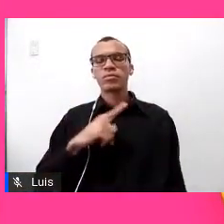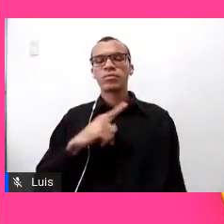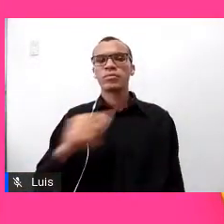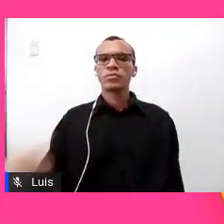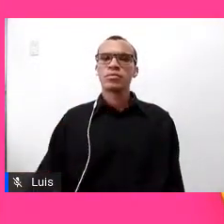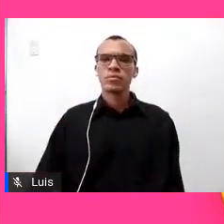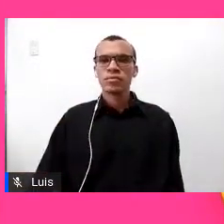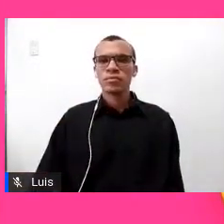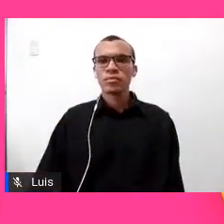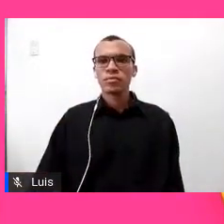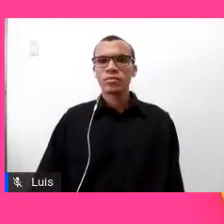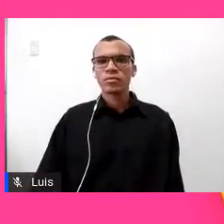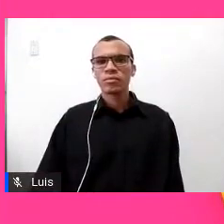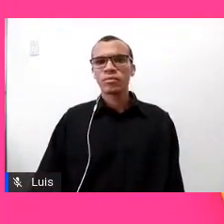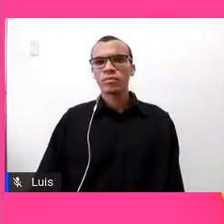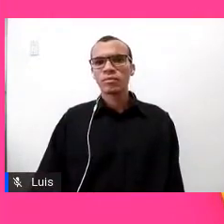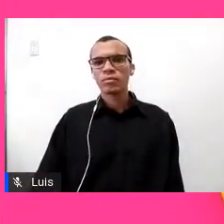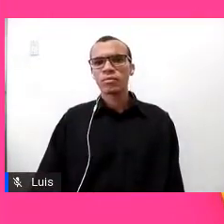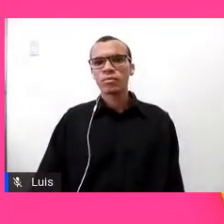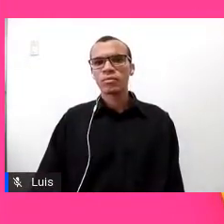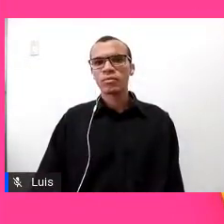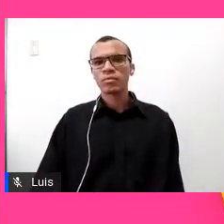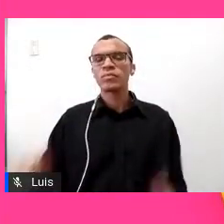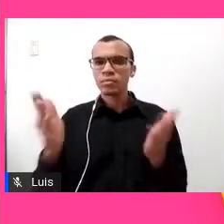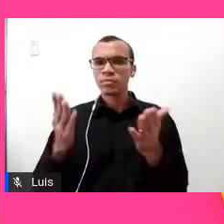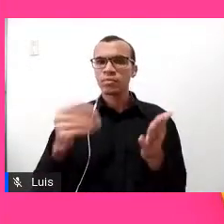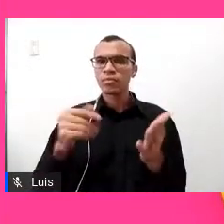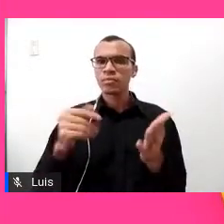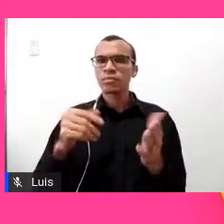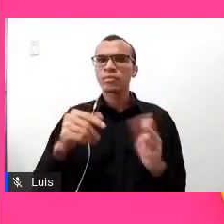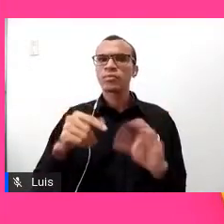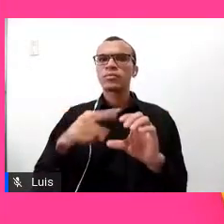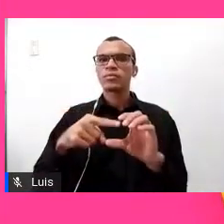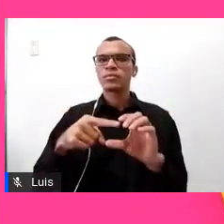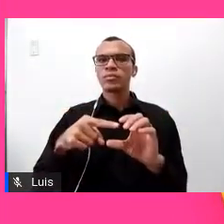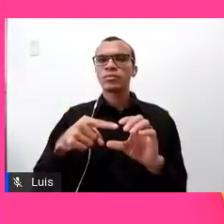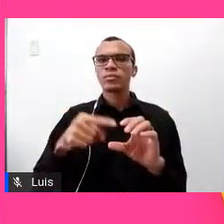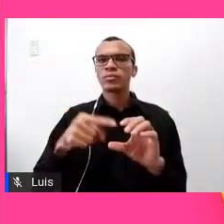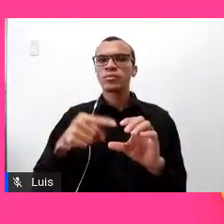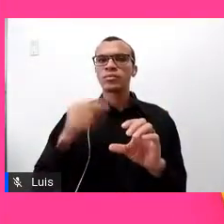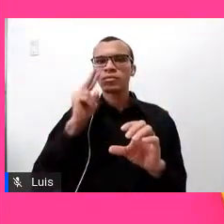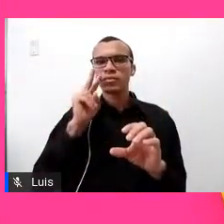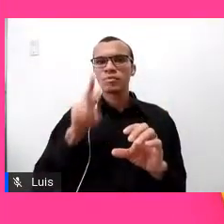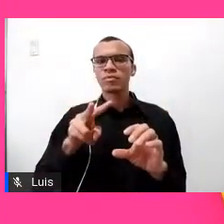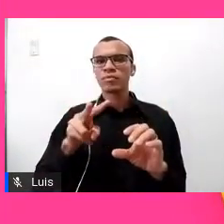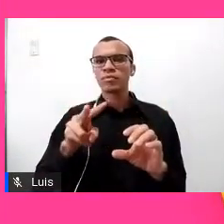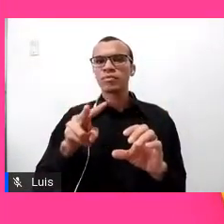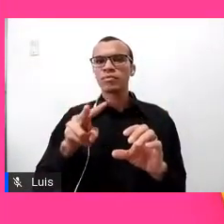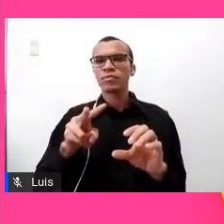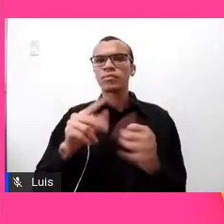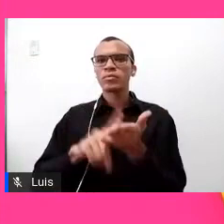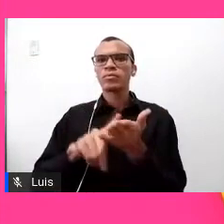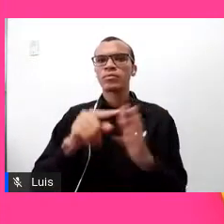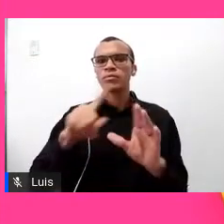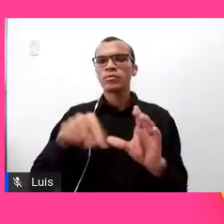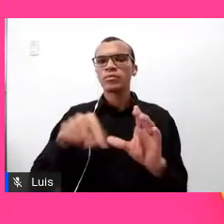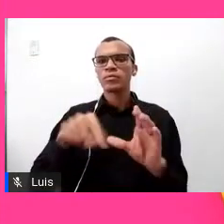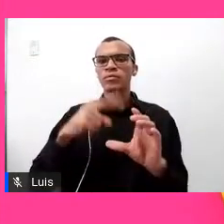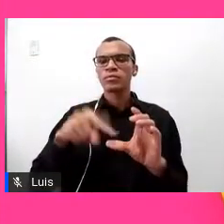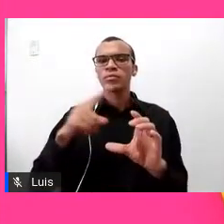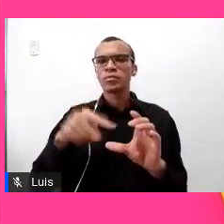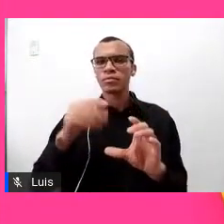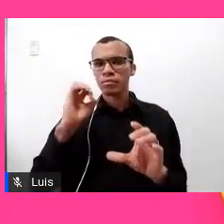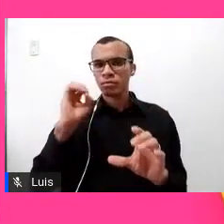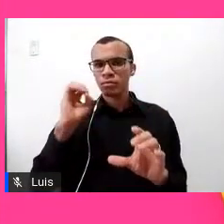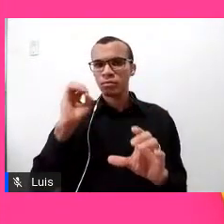Ó, então agora, quando o motor girar, ó, eu vou ver o papel girando, tá bom? Então,